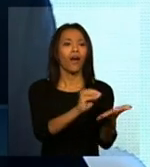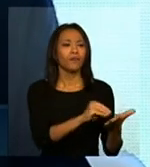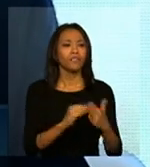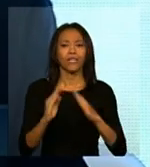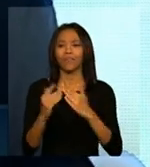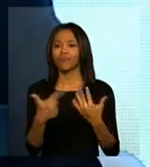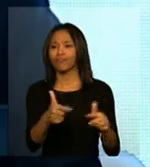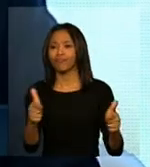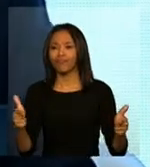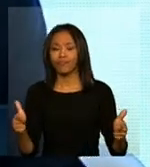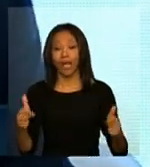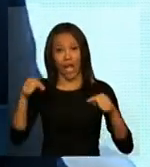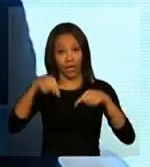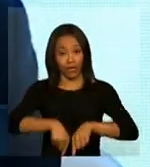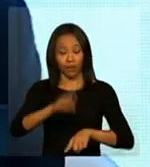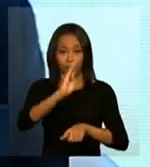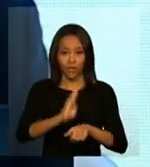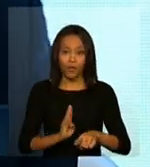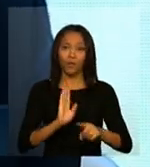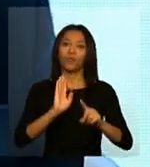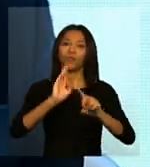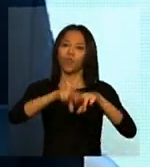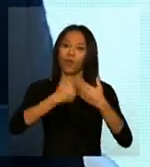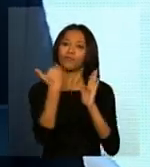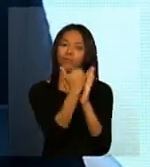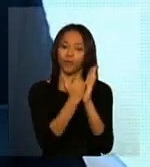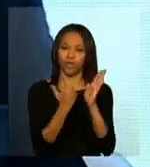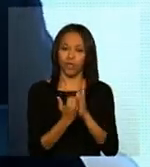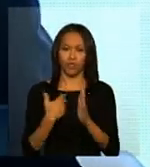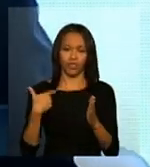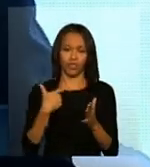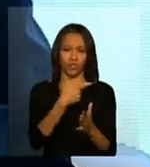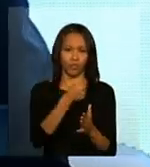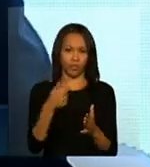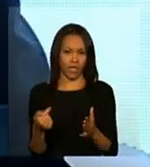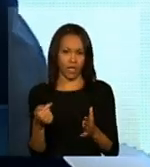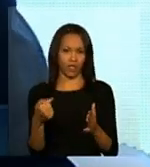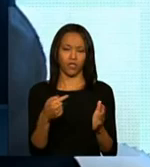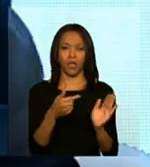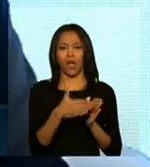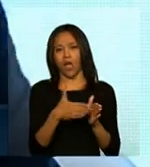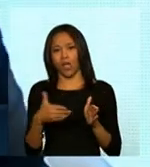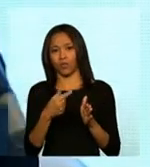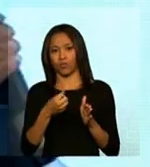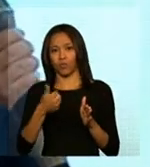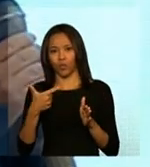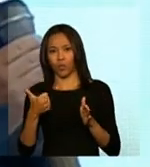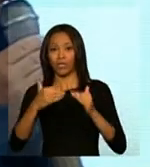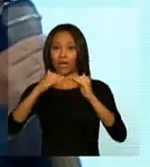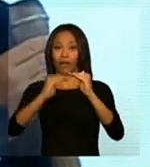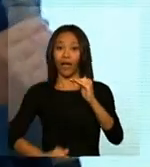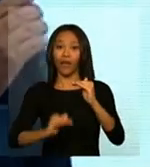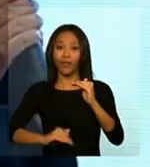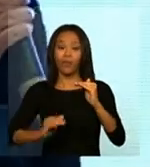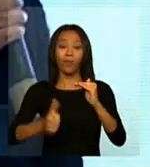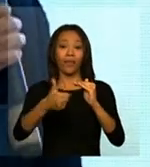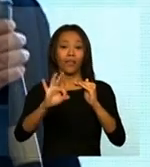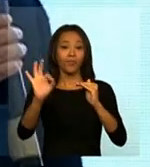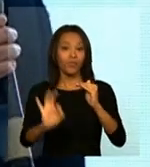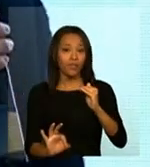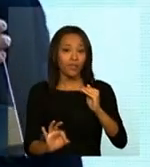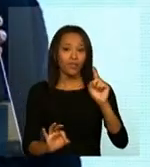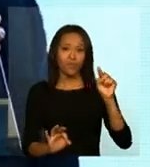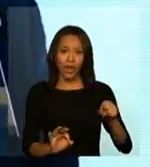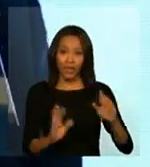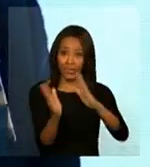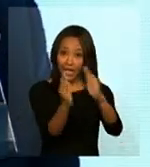Minha Vida, no Brasil como um todo, de 2007 a 2012, caiu em 10%. Mas no rural, o